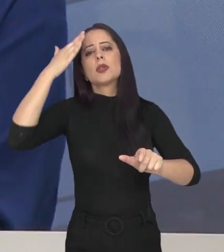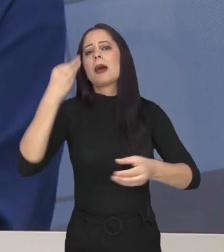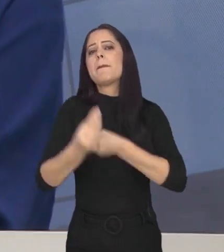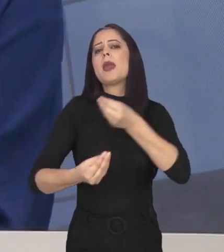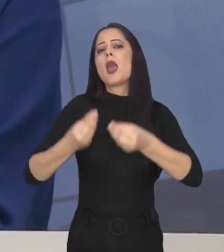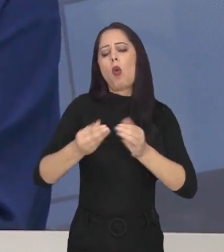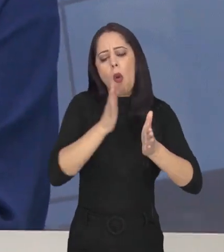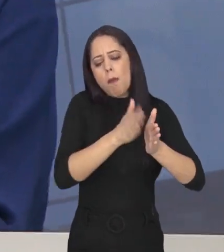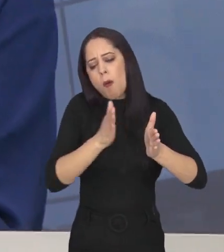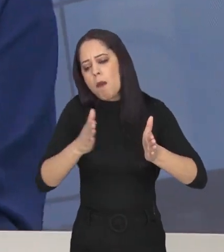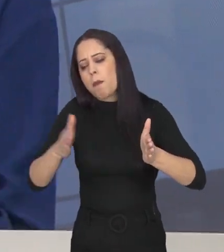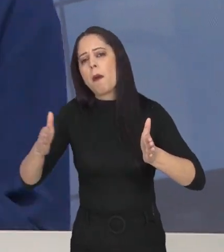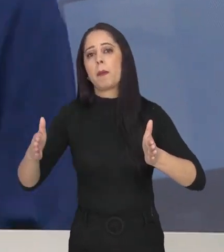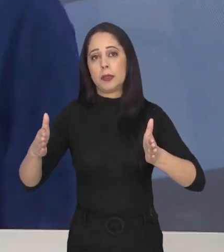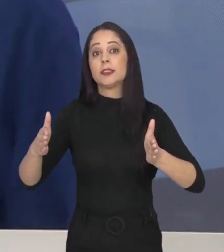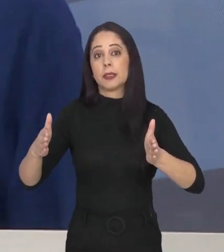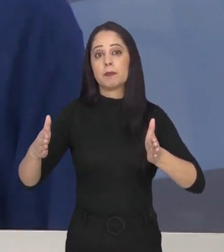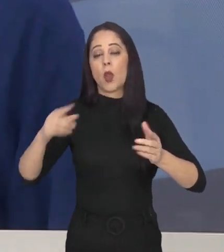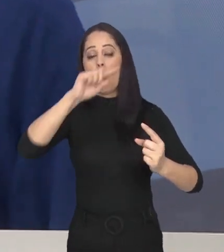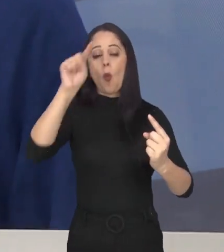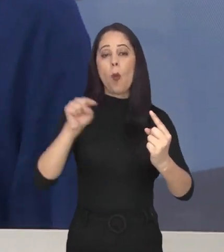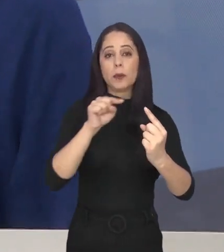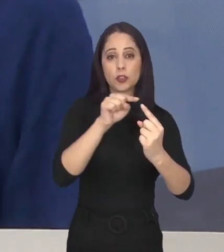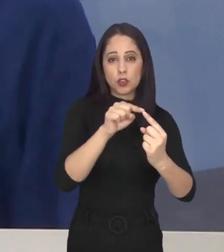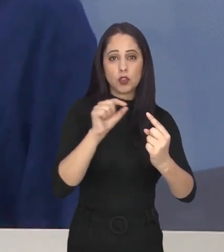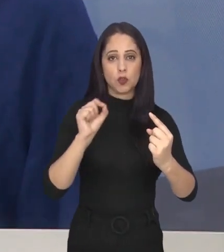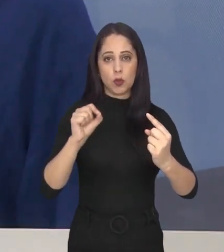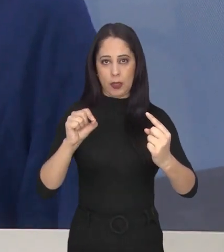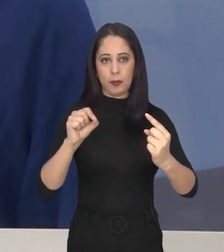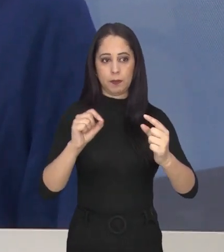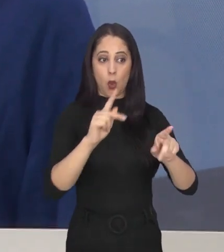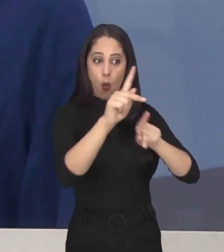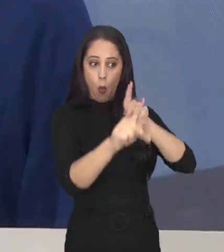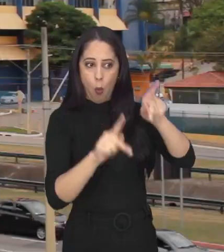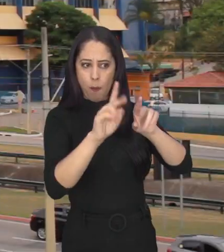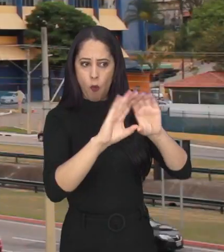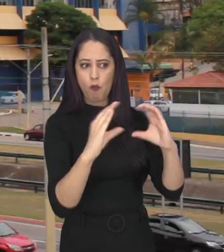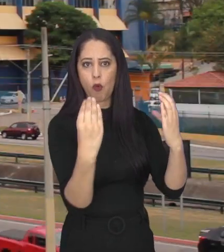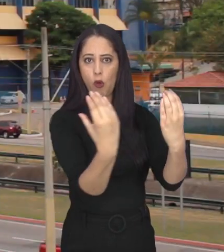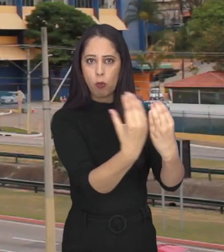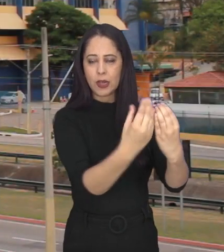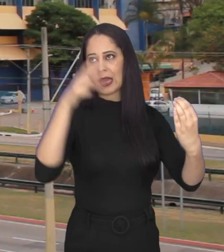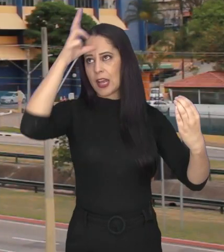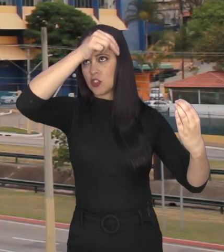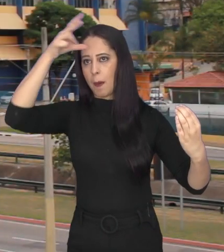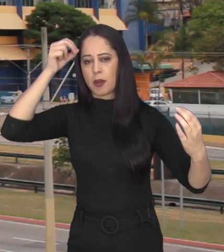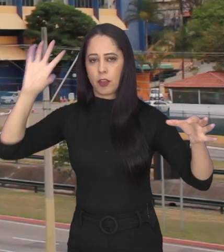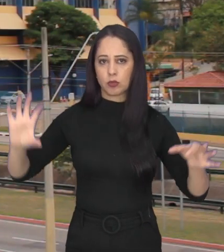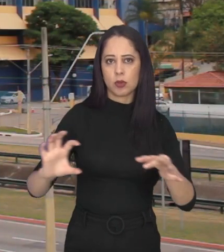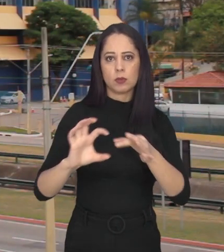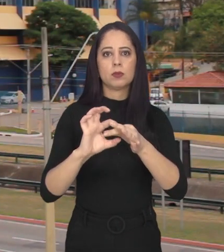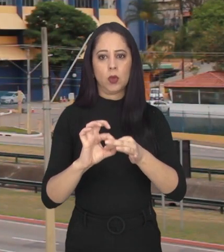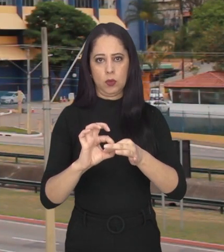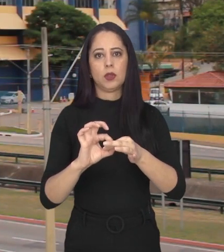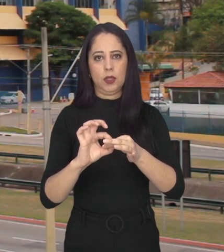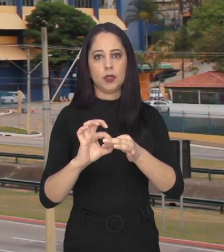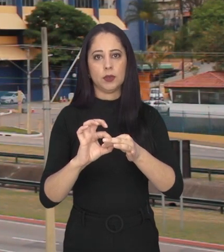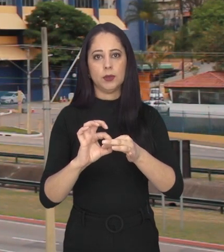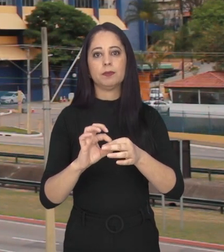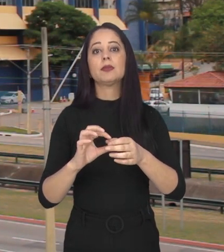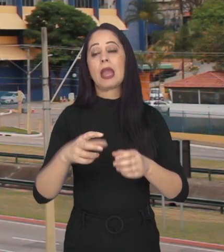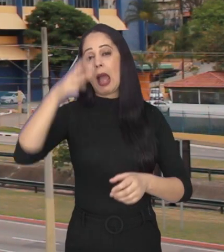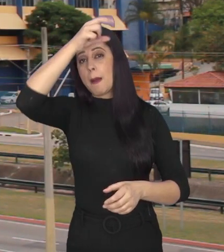fundiária para os moradores. A ideia é criar uma relação de cooperação entre a comunidade e a prefeitura, a partir da elaboração de uma